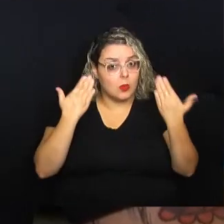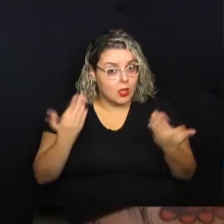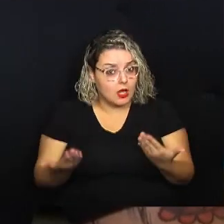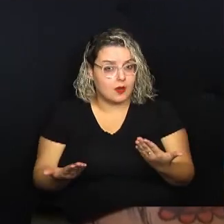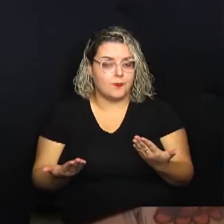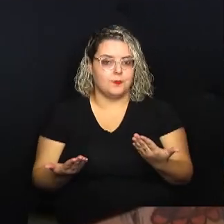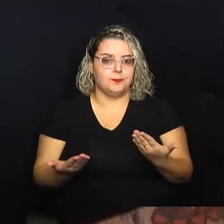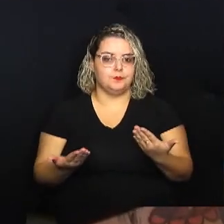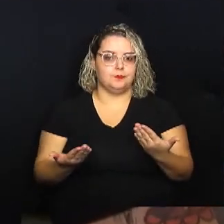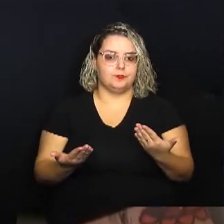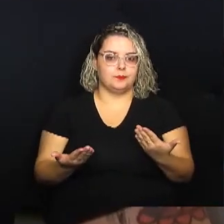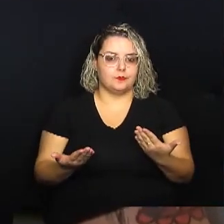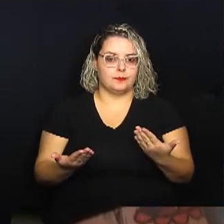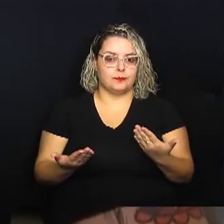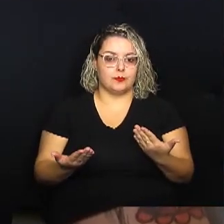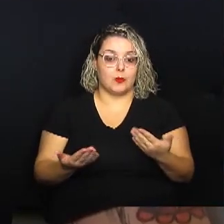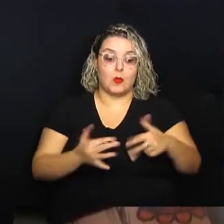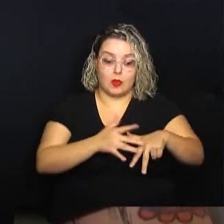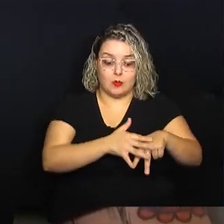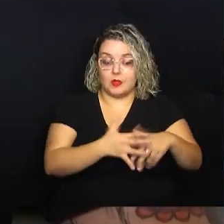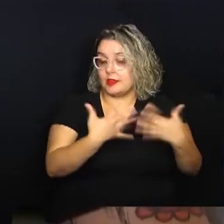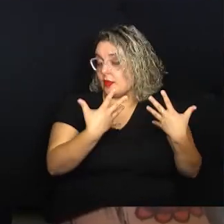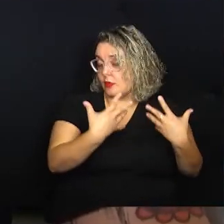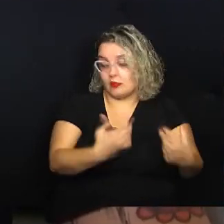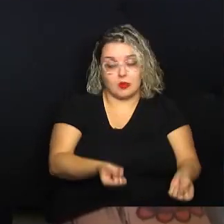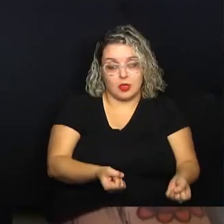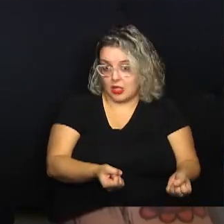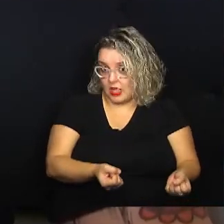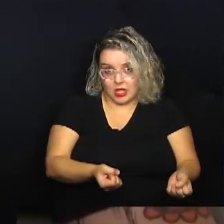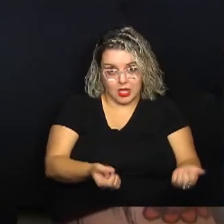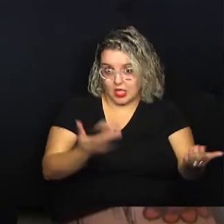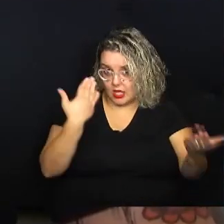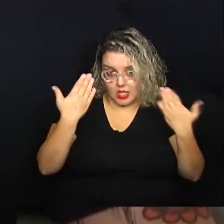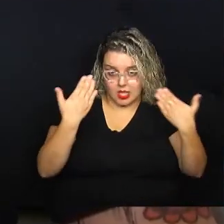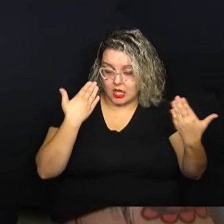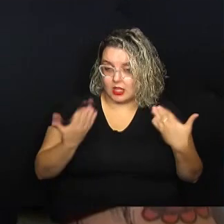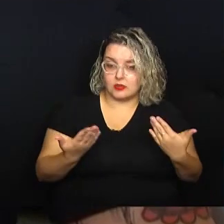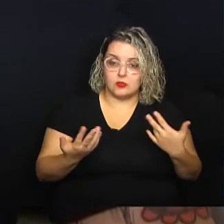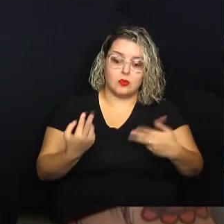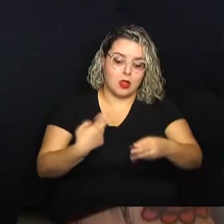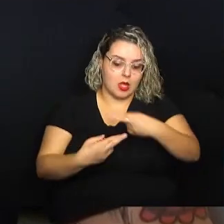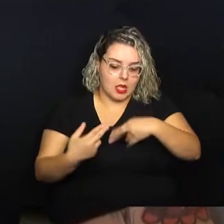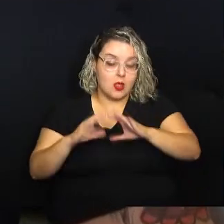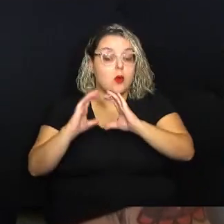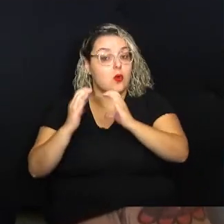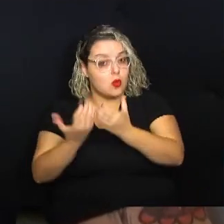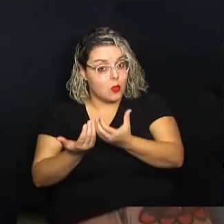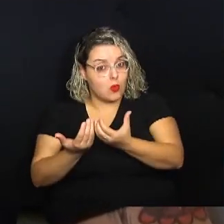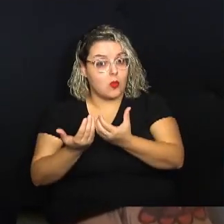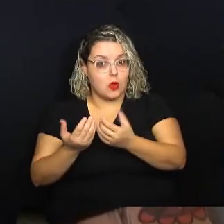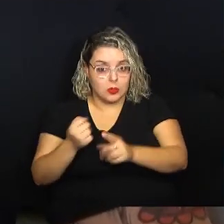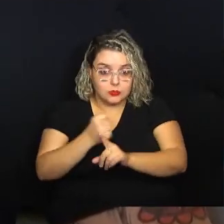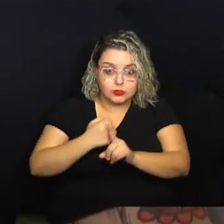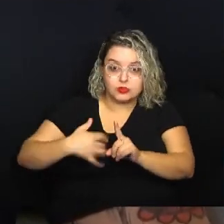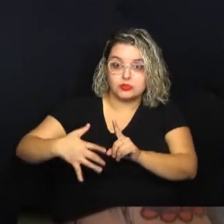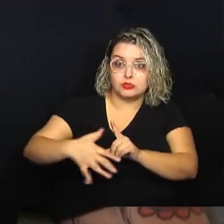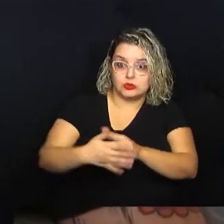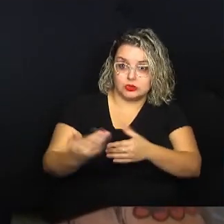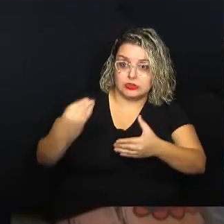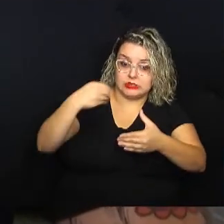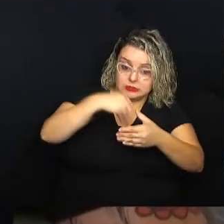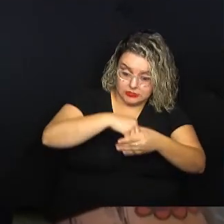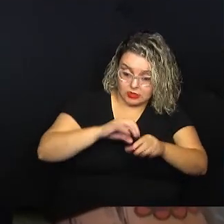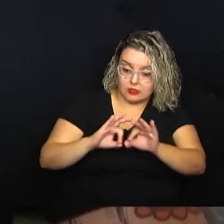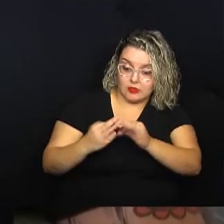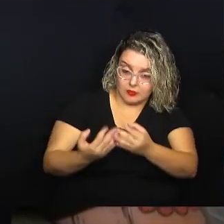o paciente negando esse atendimento psicológico, toda a relação tanto com a comunidade, com a sua parte social, como dentro da sua família.